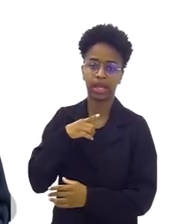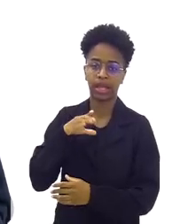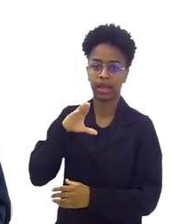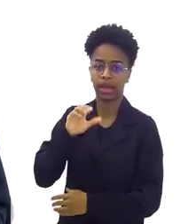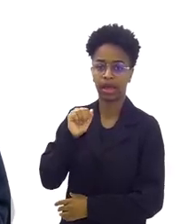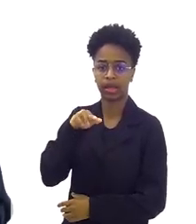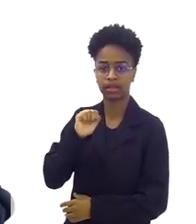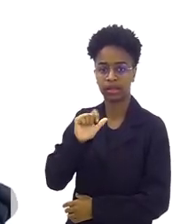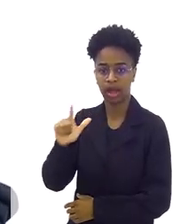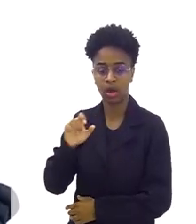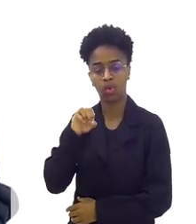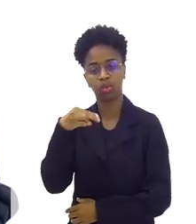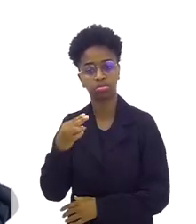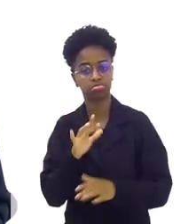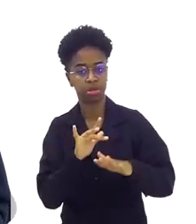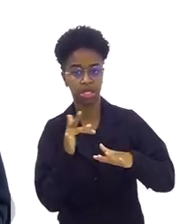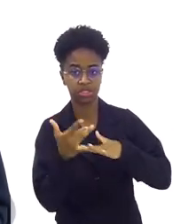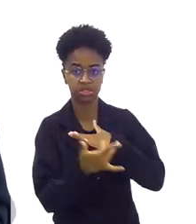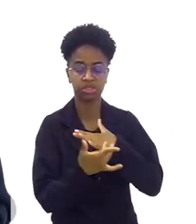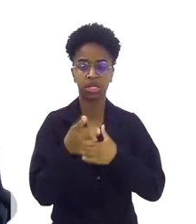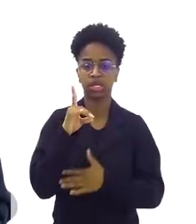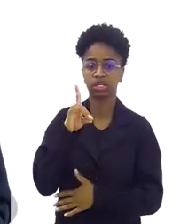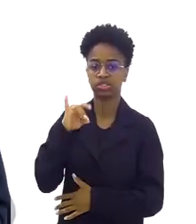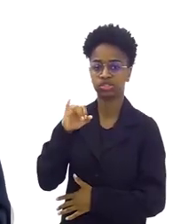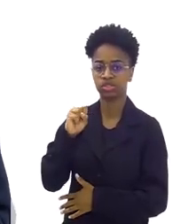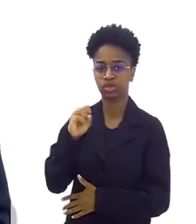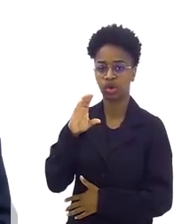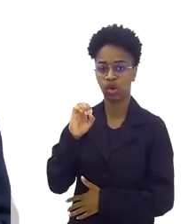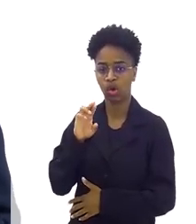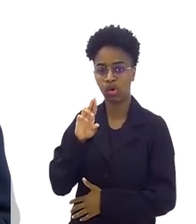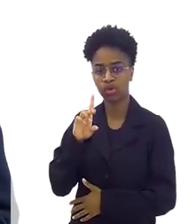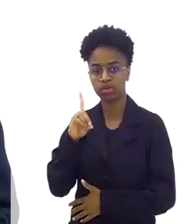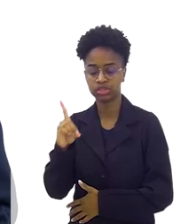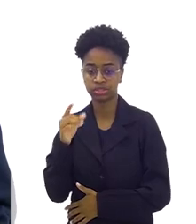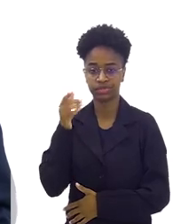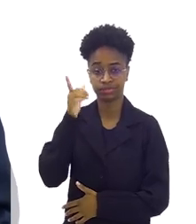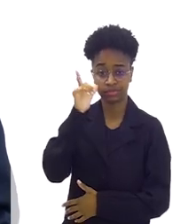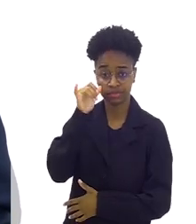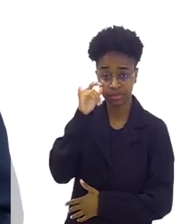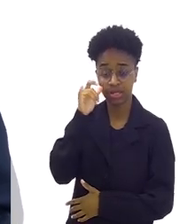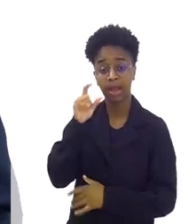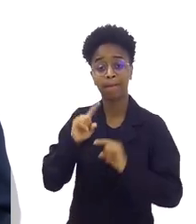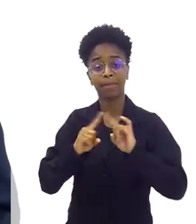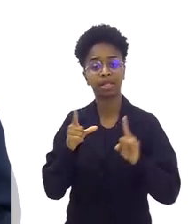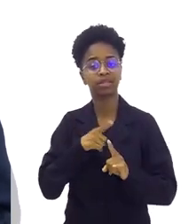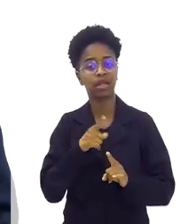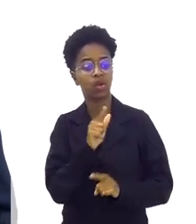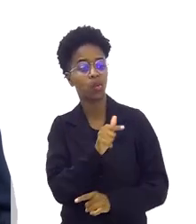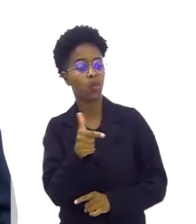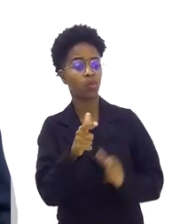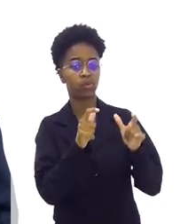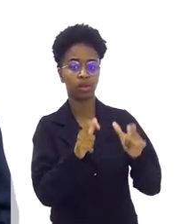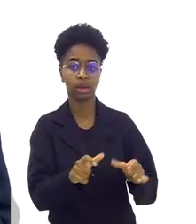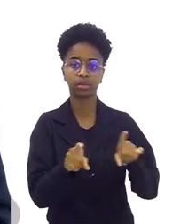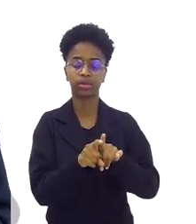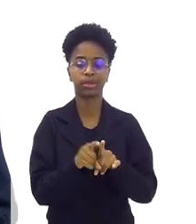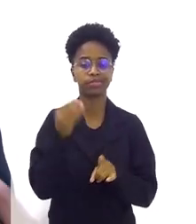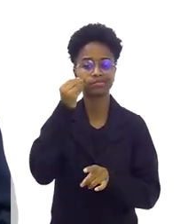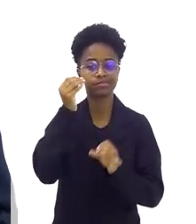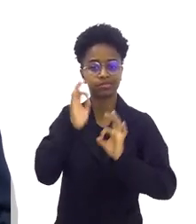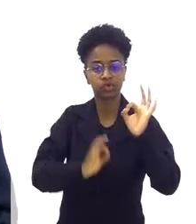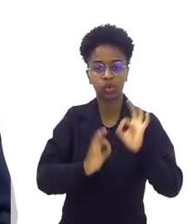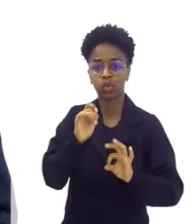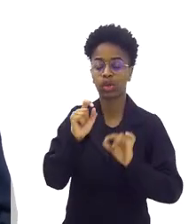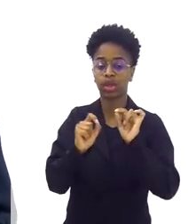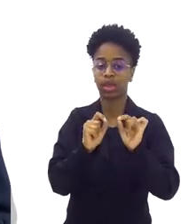chats, canais, redes sociais, Discord, Instagram, tudo mais. Só que existe esse outro lugar que está tentando